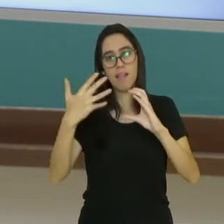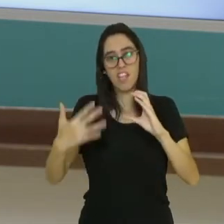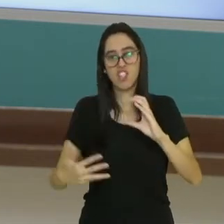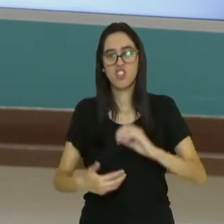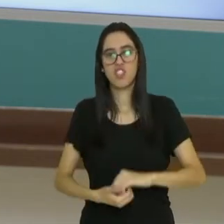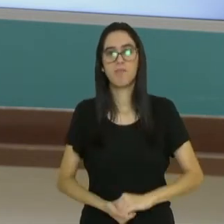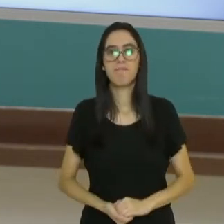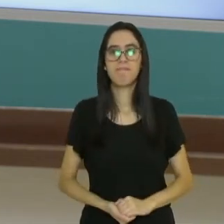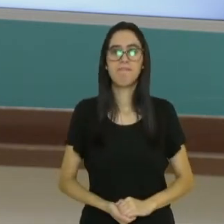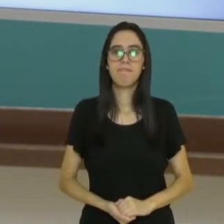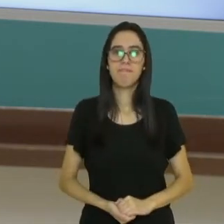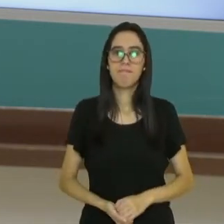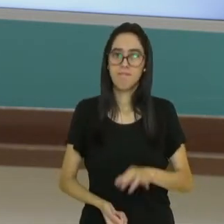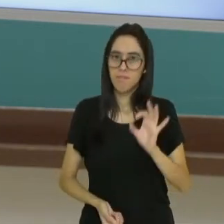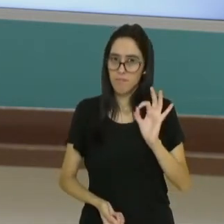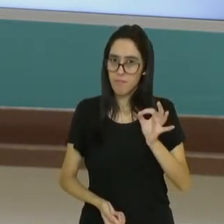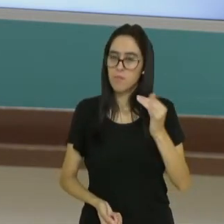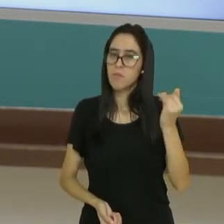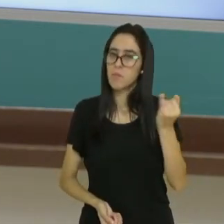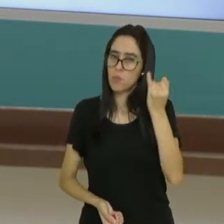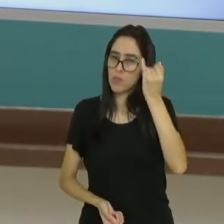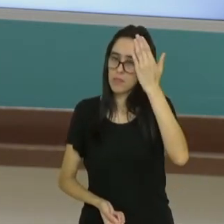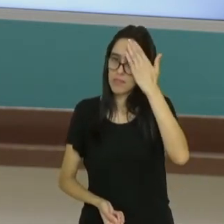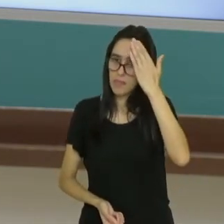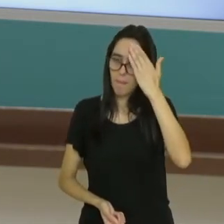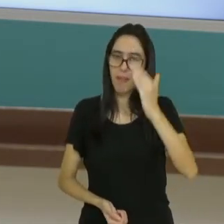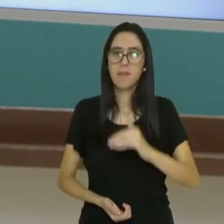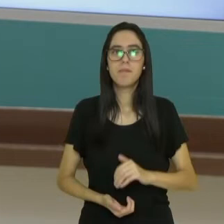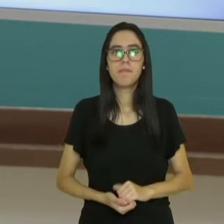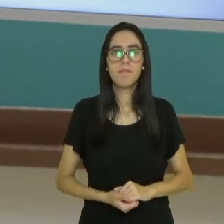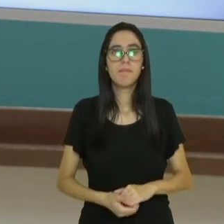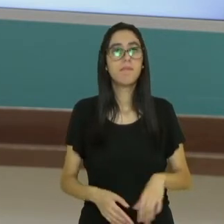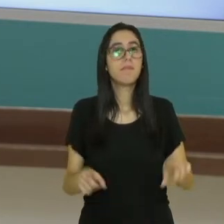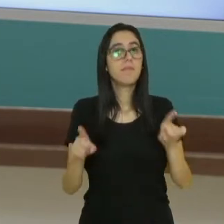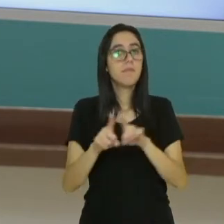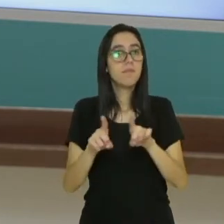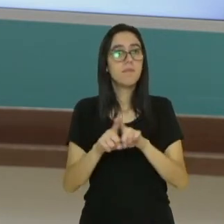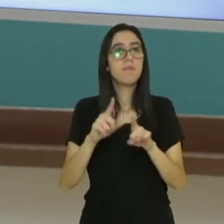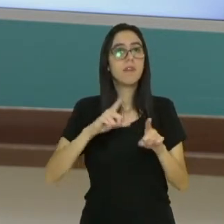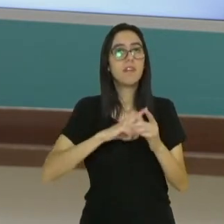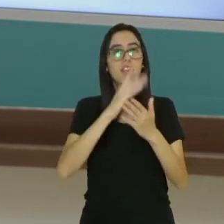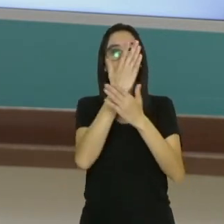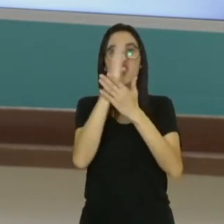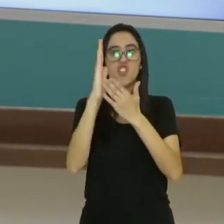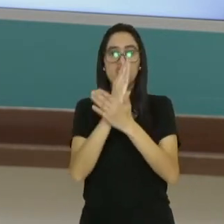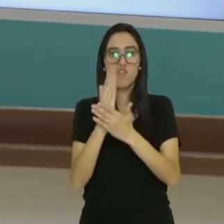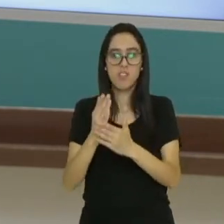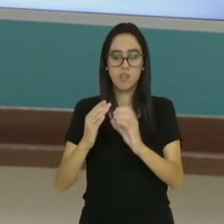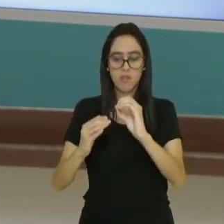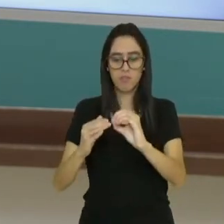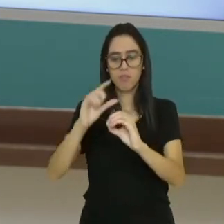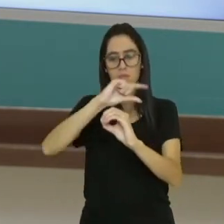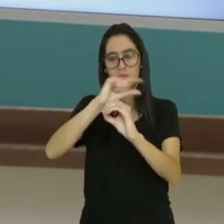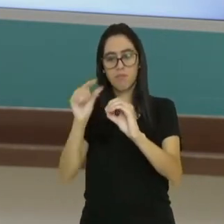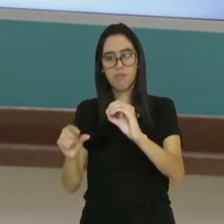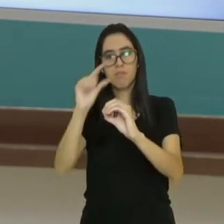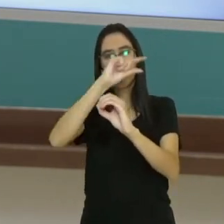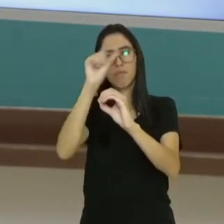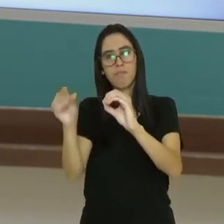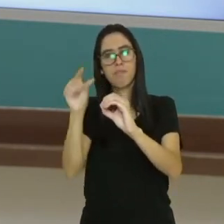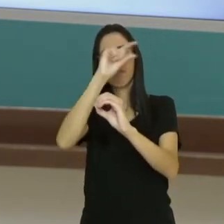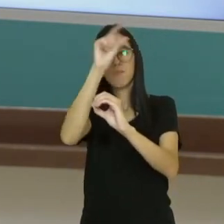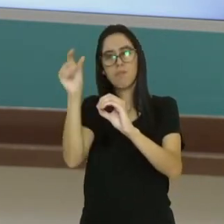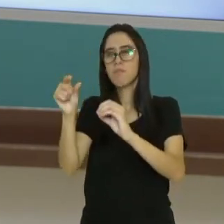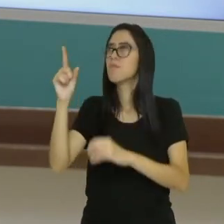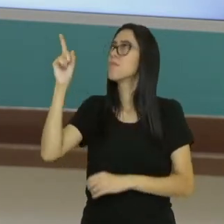também, certo? Importante a gente entender. E aí nós temos ali a divisão em camadas para a gente entender que cada uma